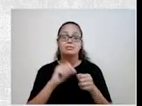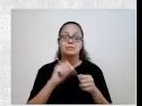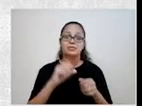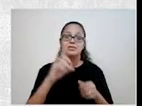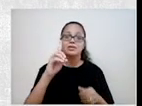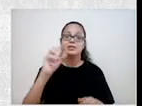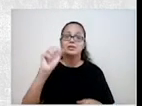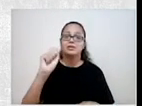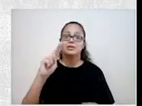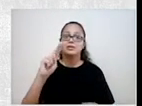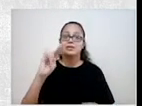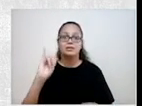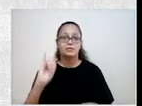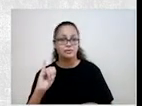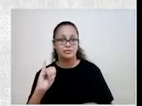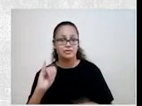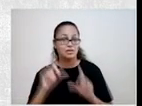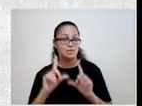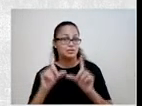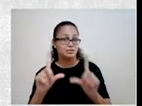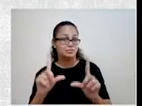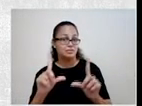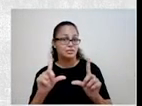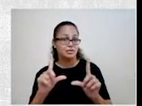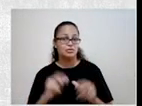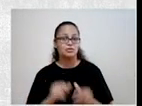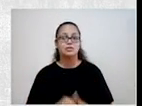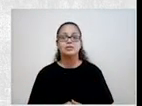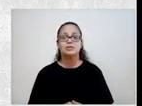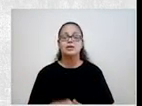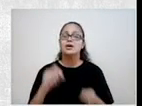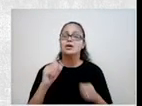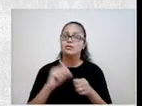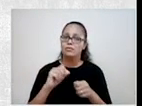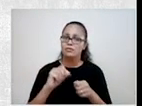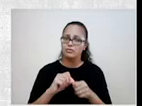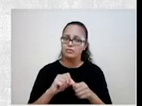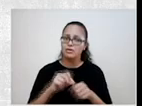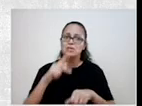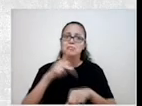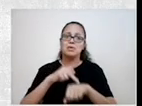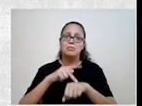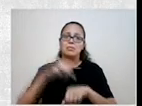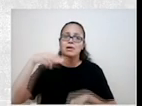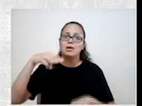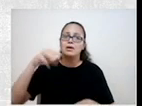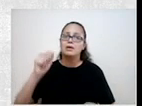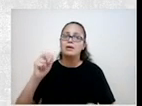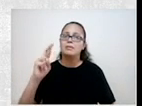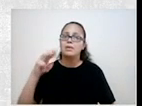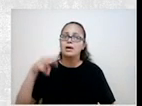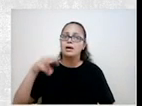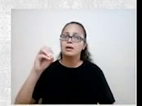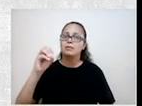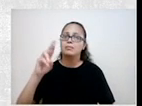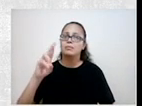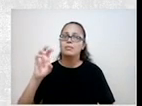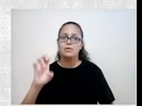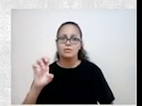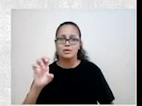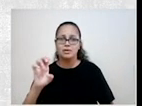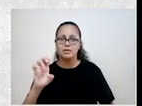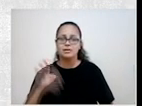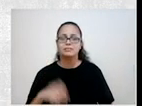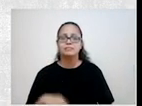Davi. Essa imagem aqui ao lado. A obra foi feita em mármore entre 1501 e 1504. Mede